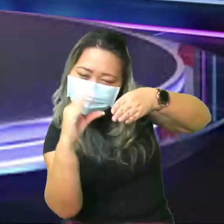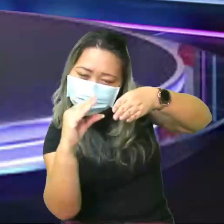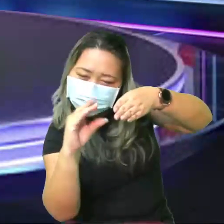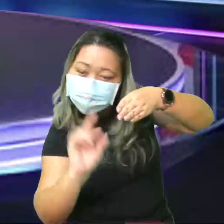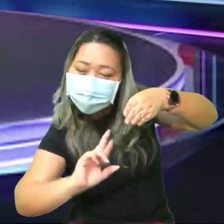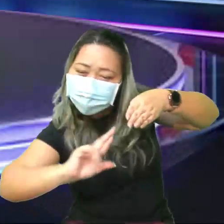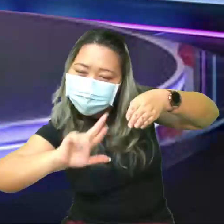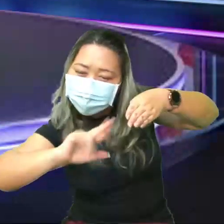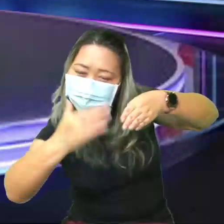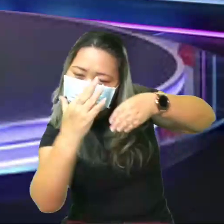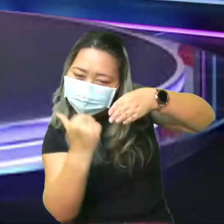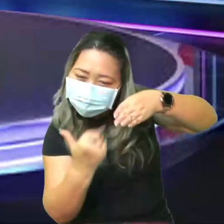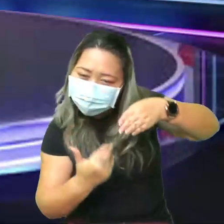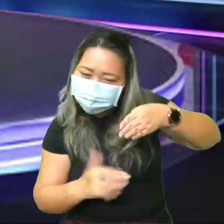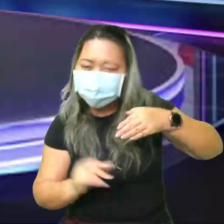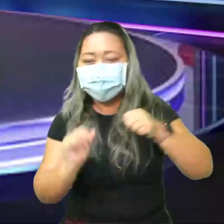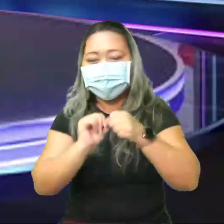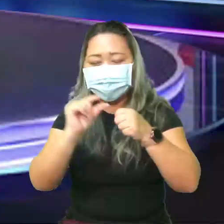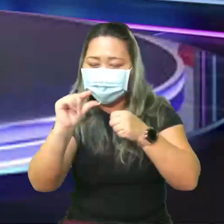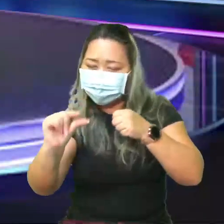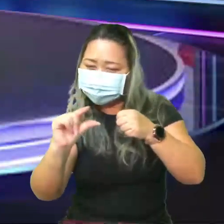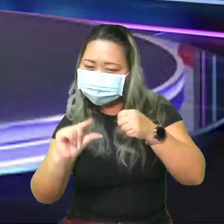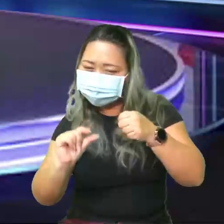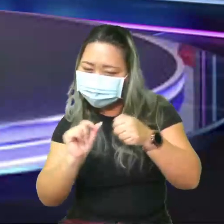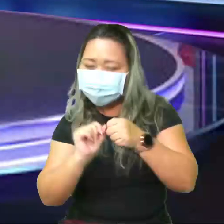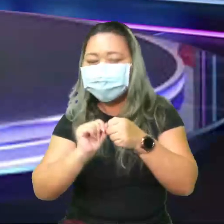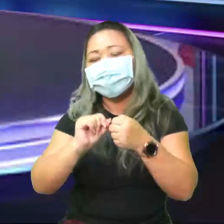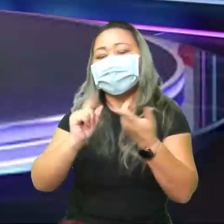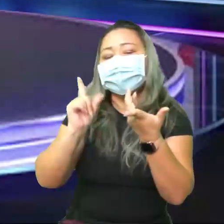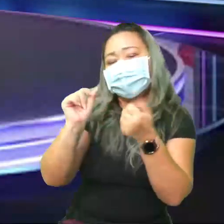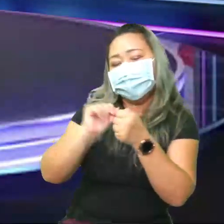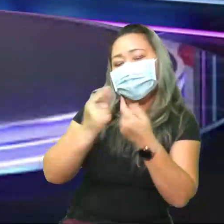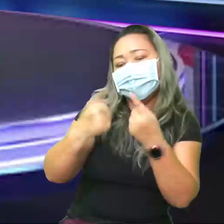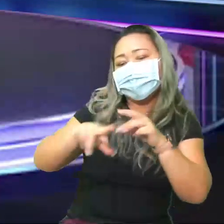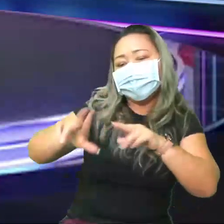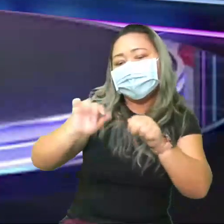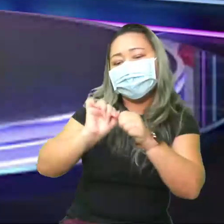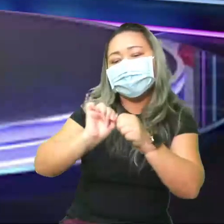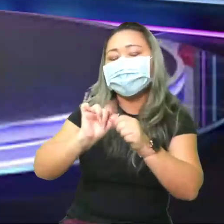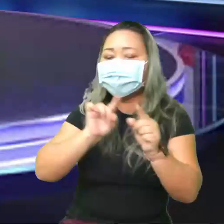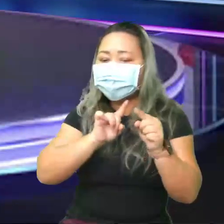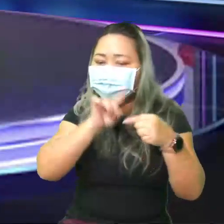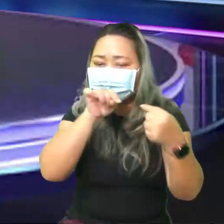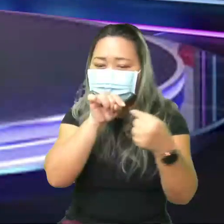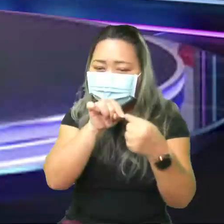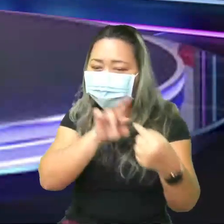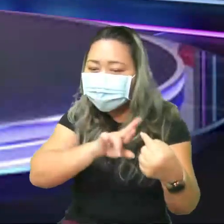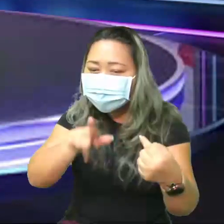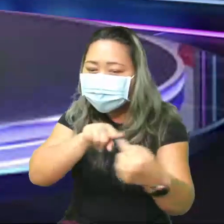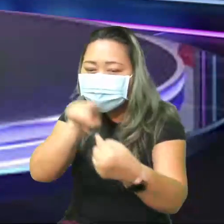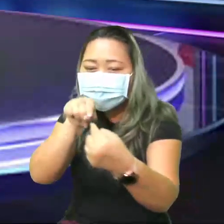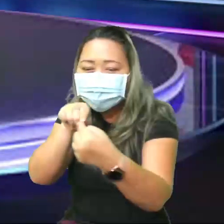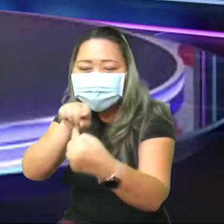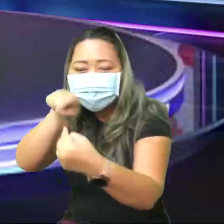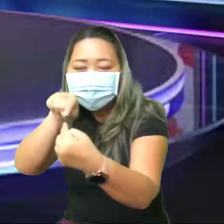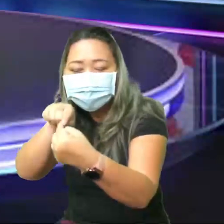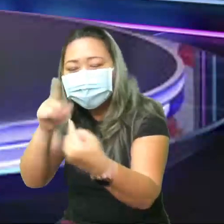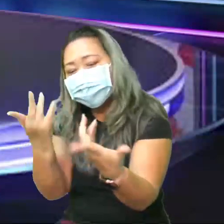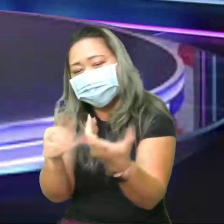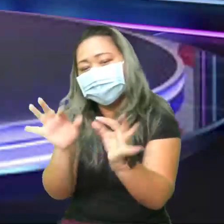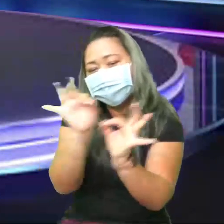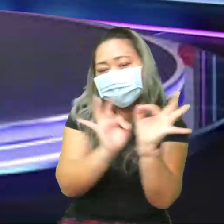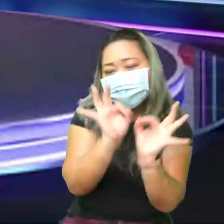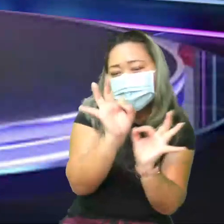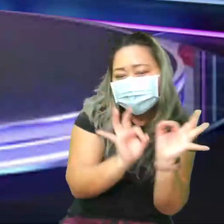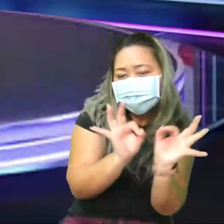Tecido é a parte visível dos órgãos formado por um agrupamento de células vegetais ou animais. Os tecidos são responsáveis por